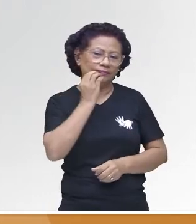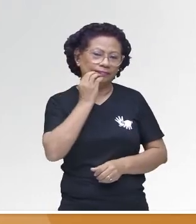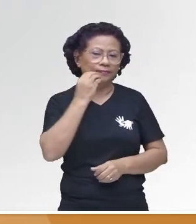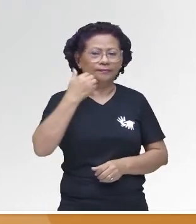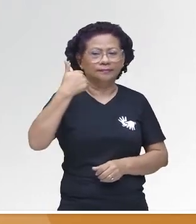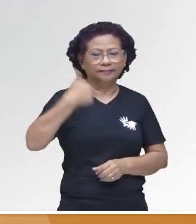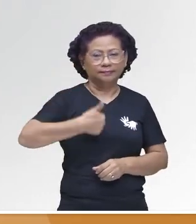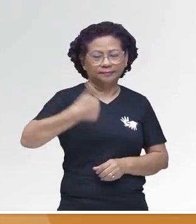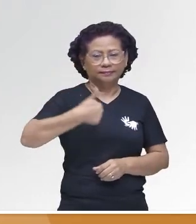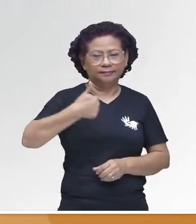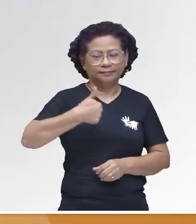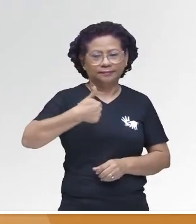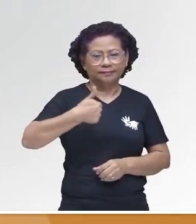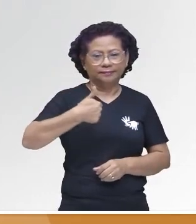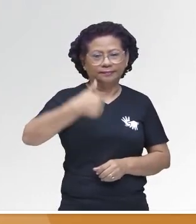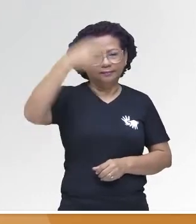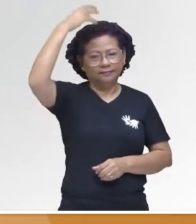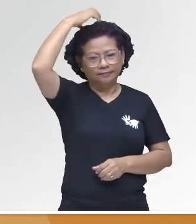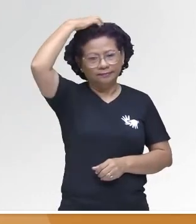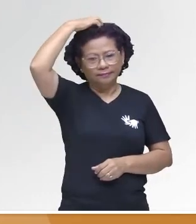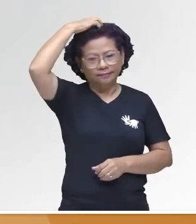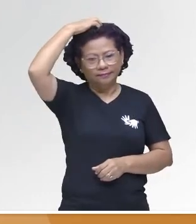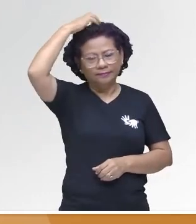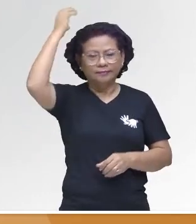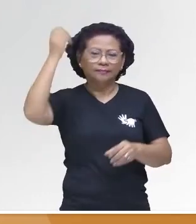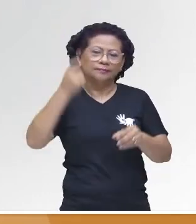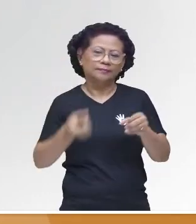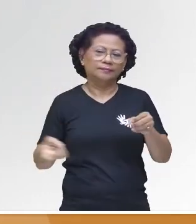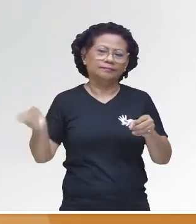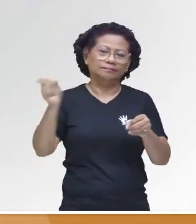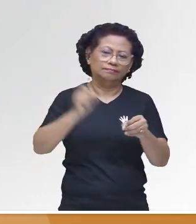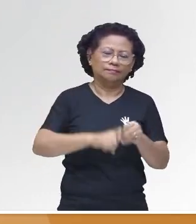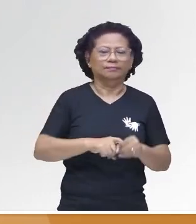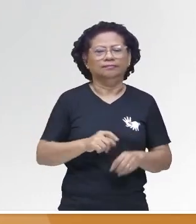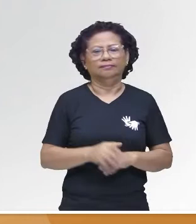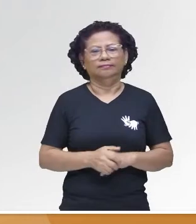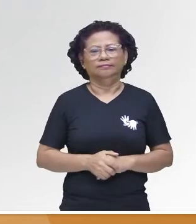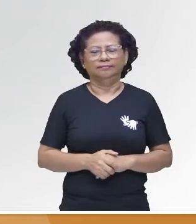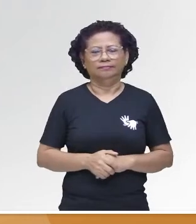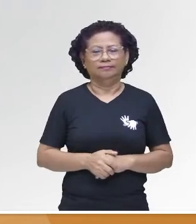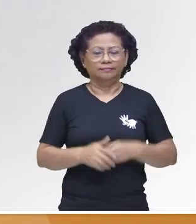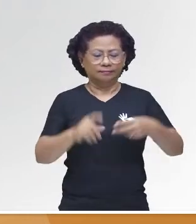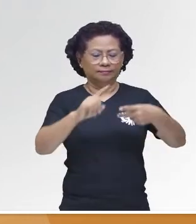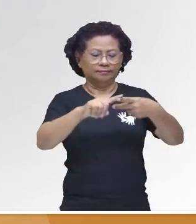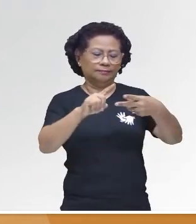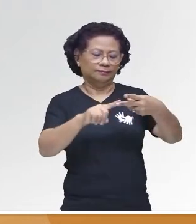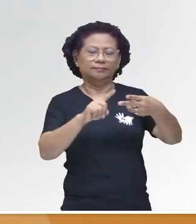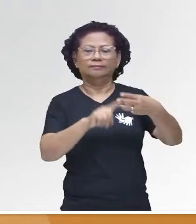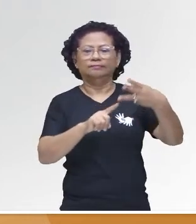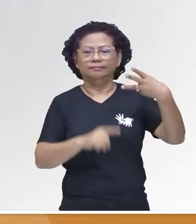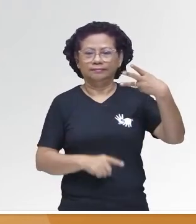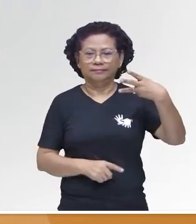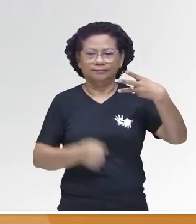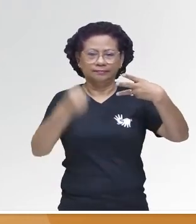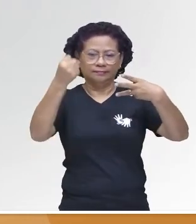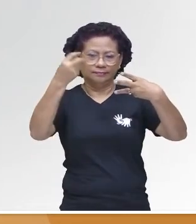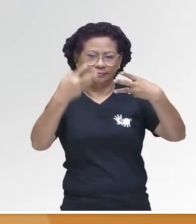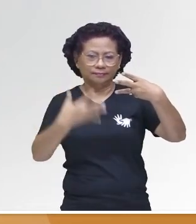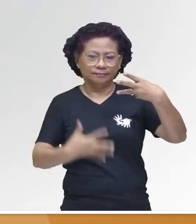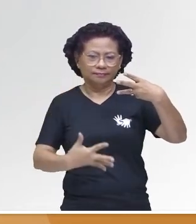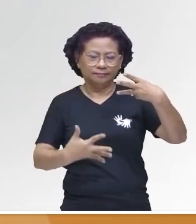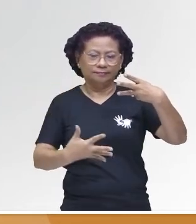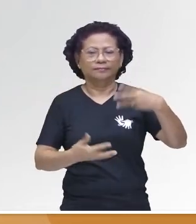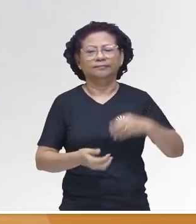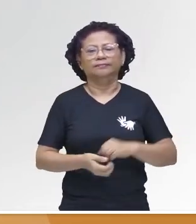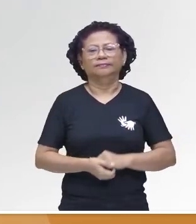exaltados, liberais moderados e restauradores. Então, são esses três partidos que nós vamos ter aqui nesse